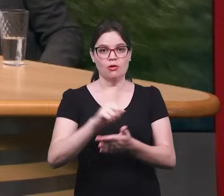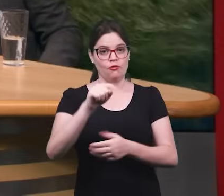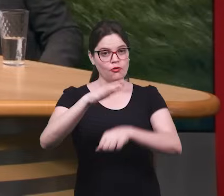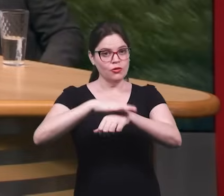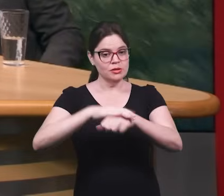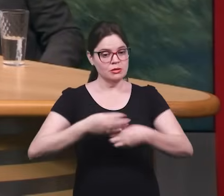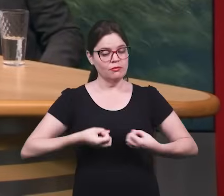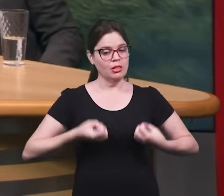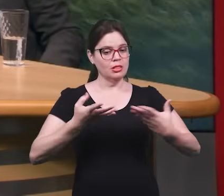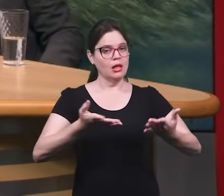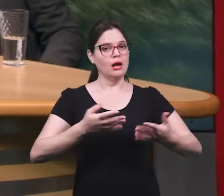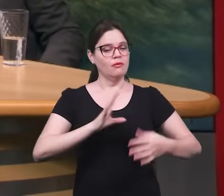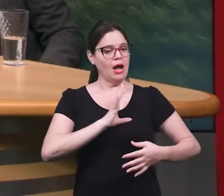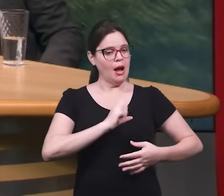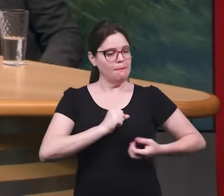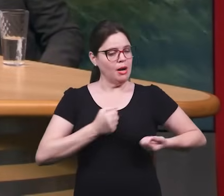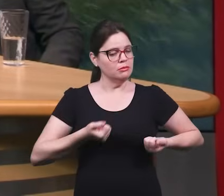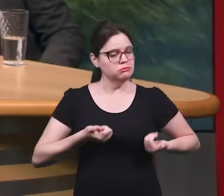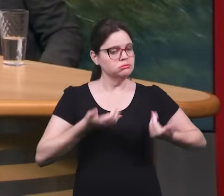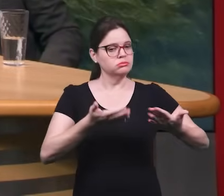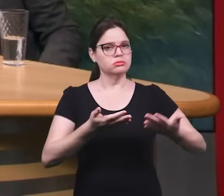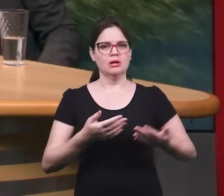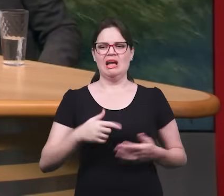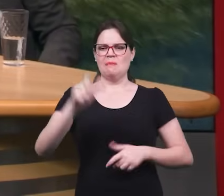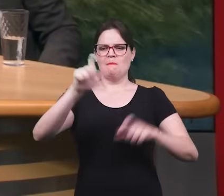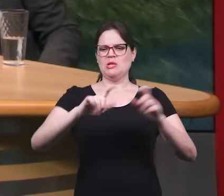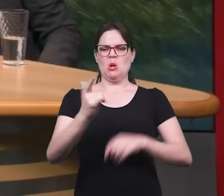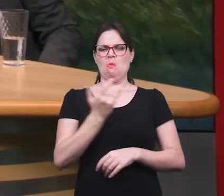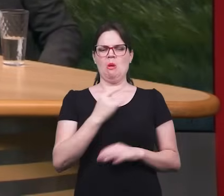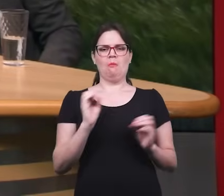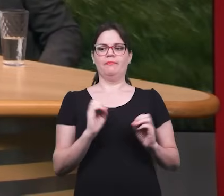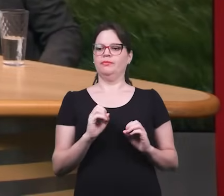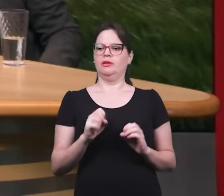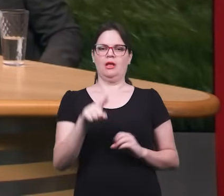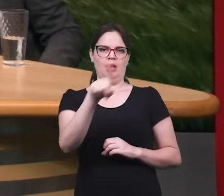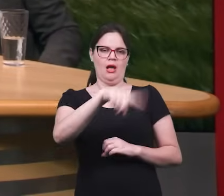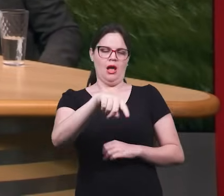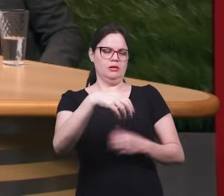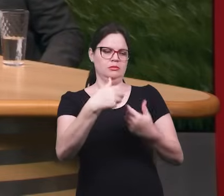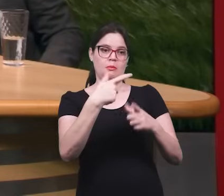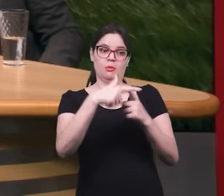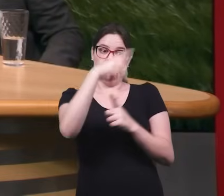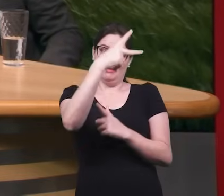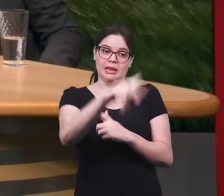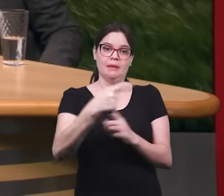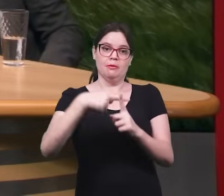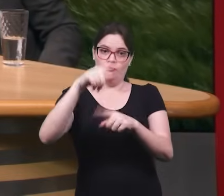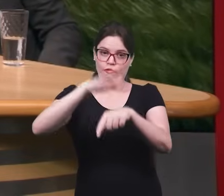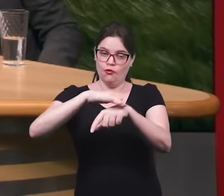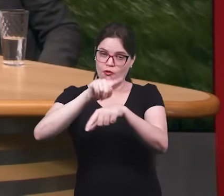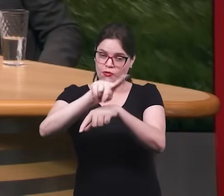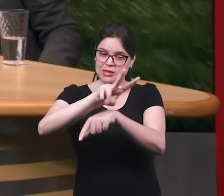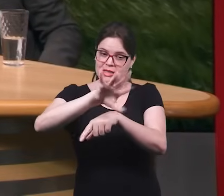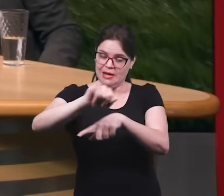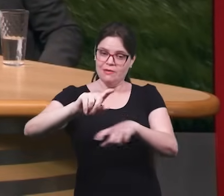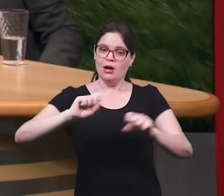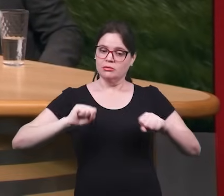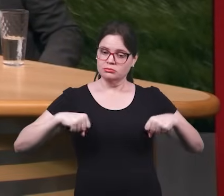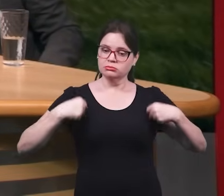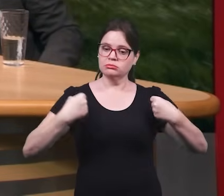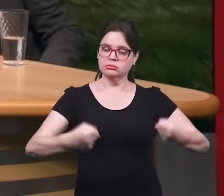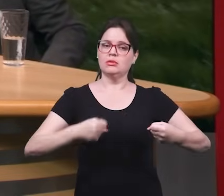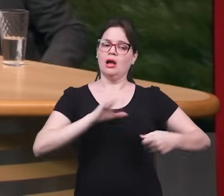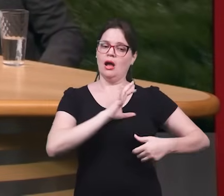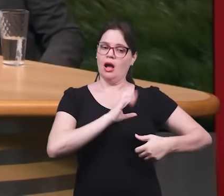ah mas ninguém me ama não tem problema você eles vão continuar devendo mas você não porque os outros te devem porque você vai ficar devendo os outros também não então